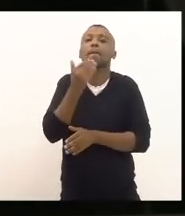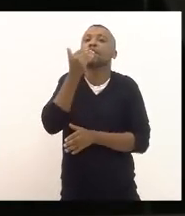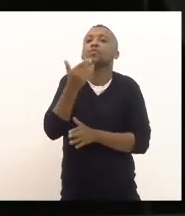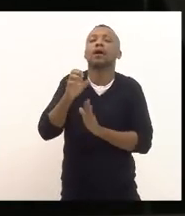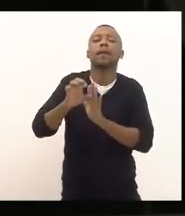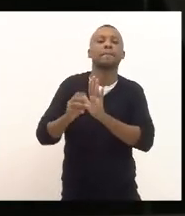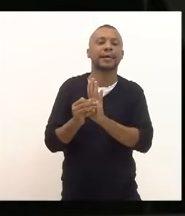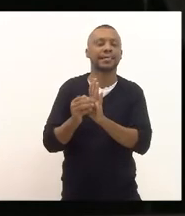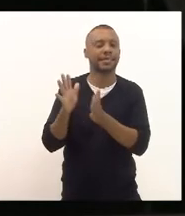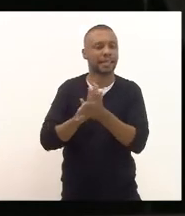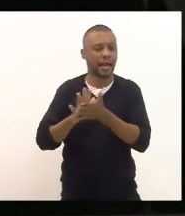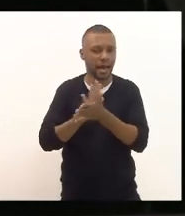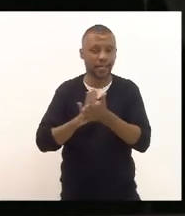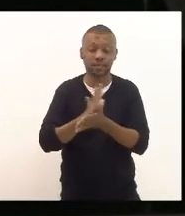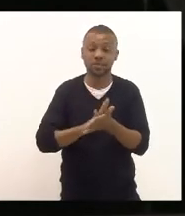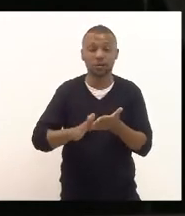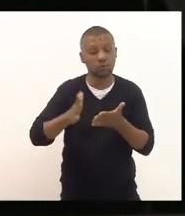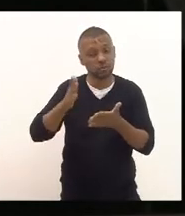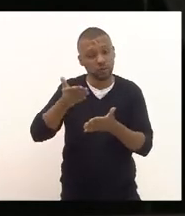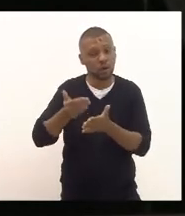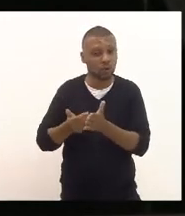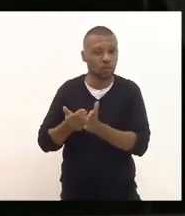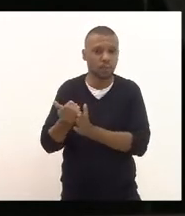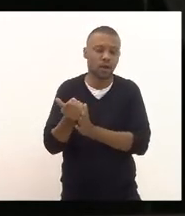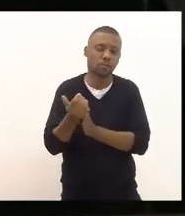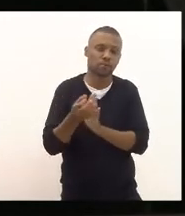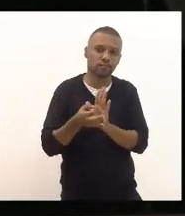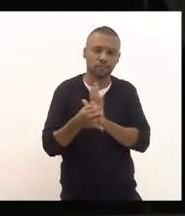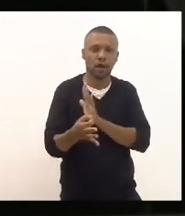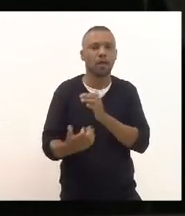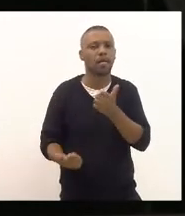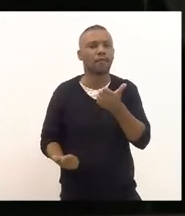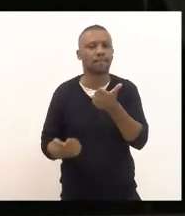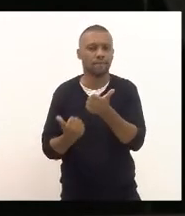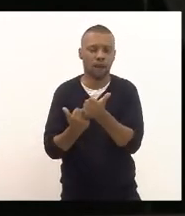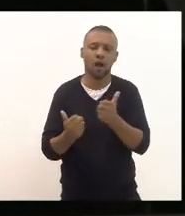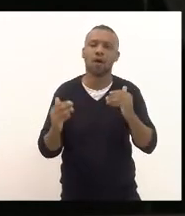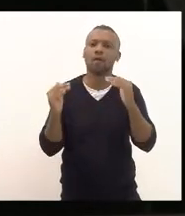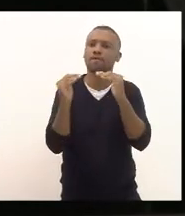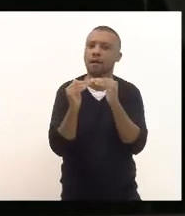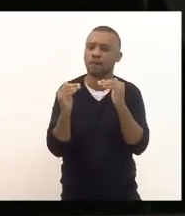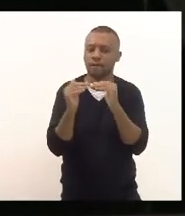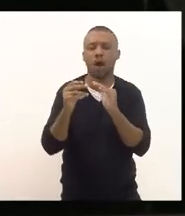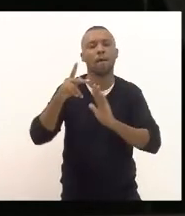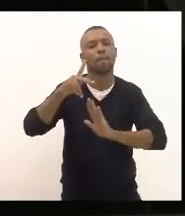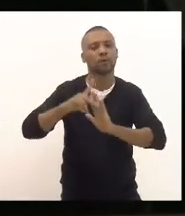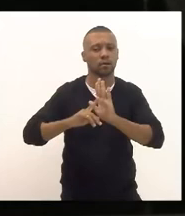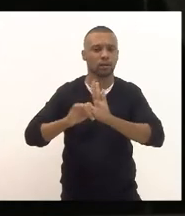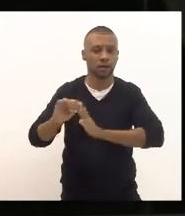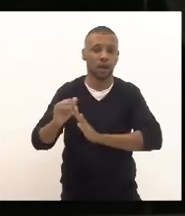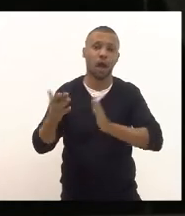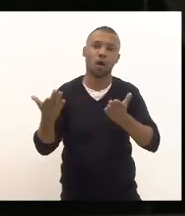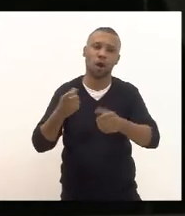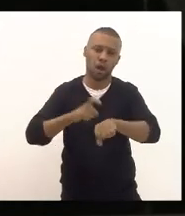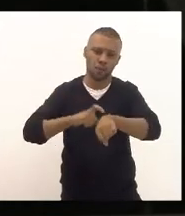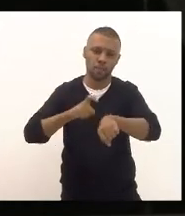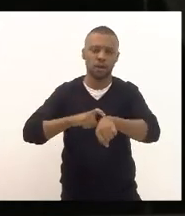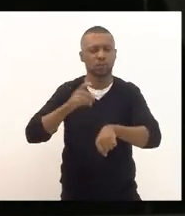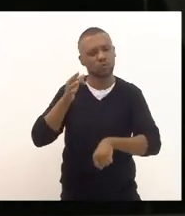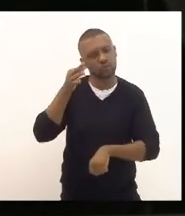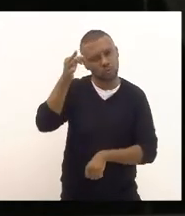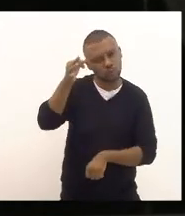e de apresenta o desde já o nosso parecer favorável ao projeto e vamos no momento oportuno